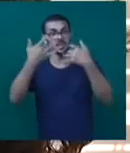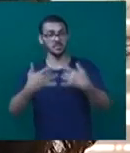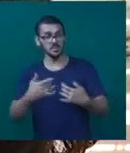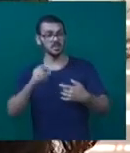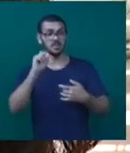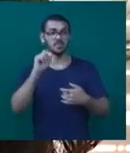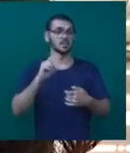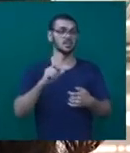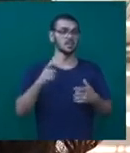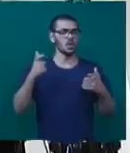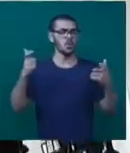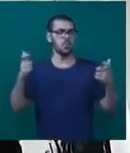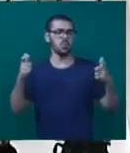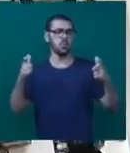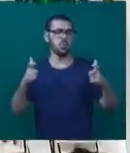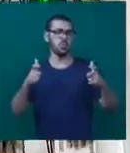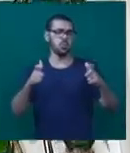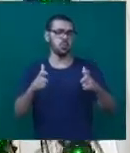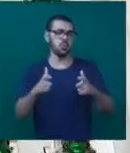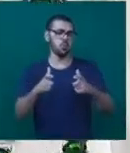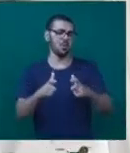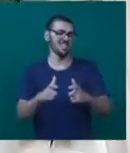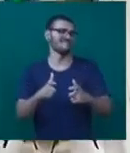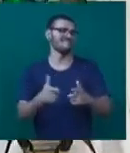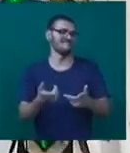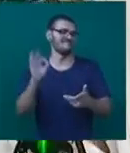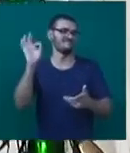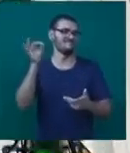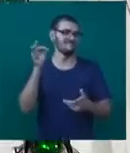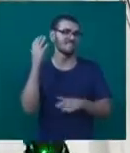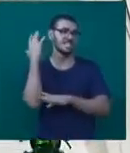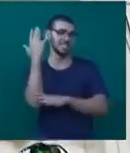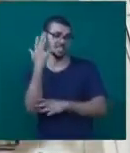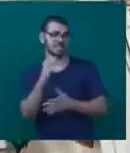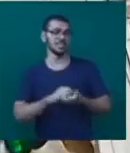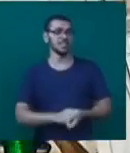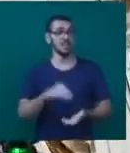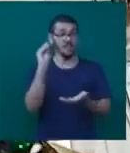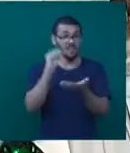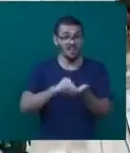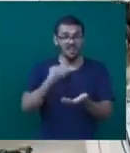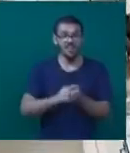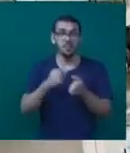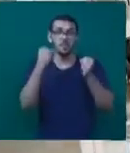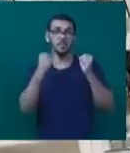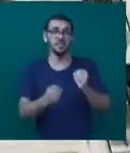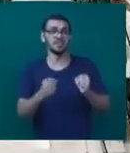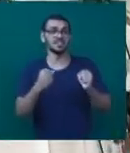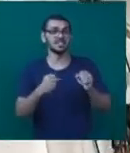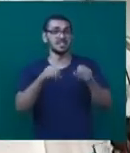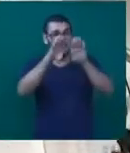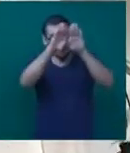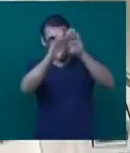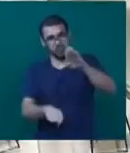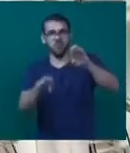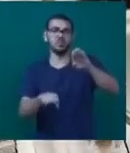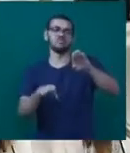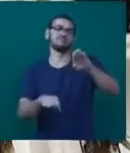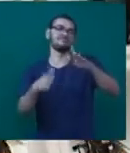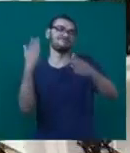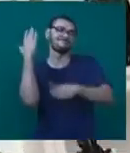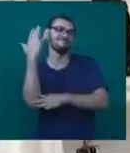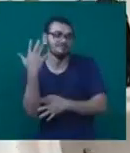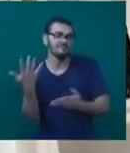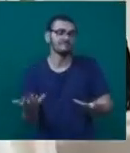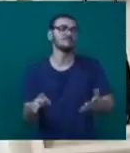de abelhas na natureza. A falta desses indivíduos pode trazer um grande desequilíbrio ao meio ambiente, afeta a produção de